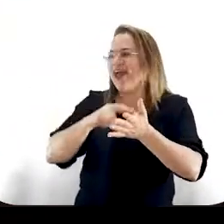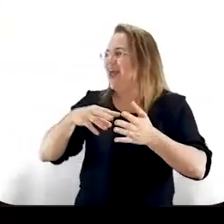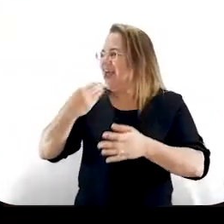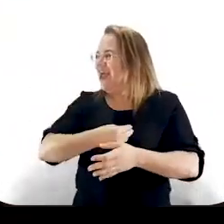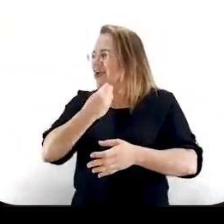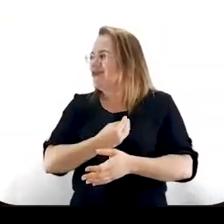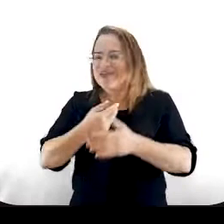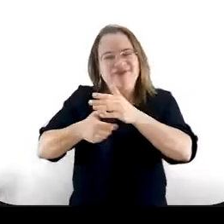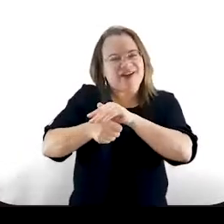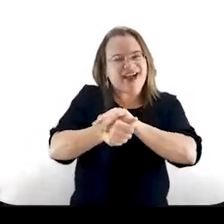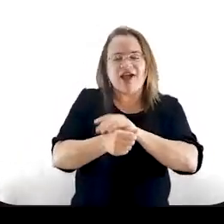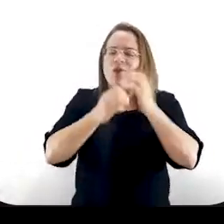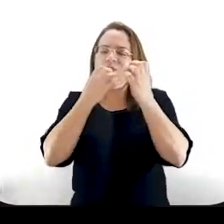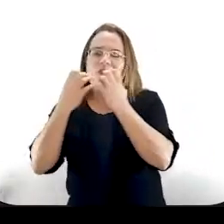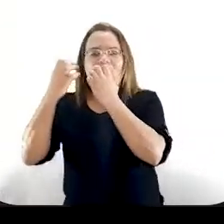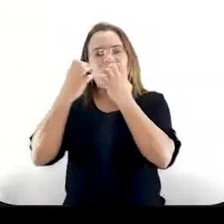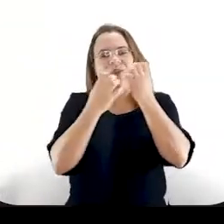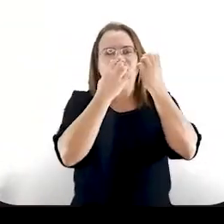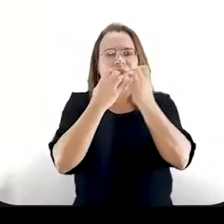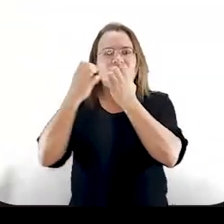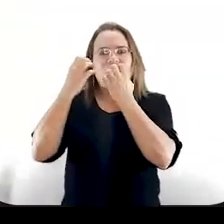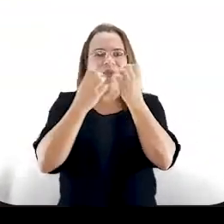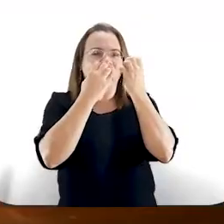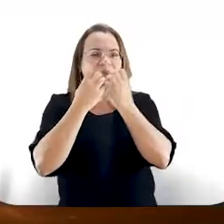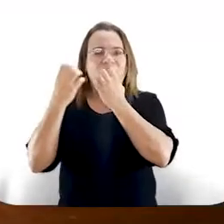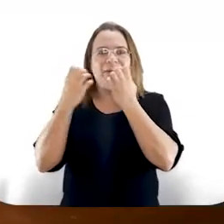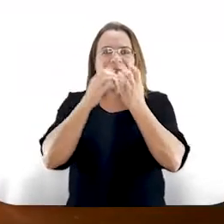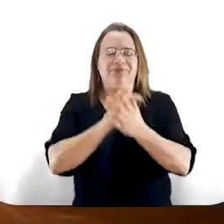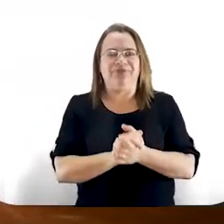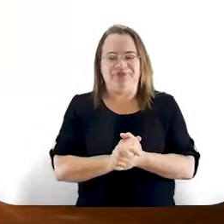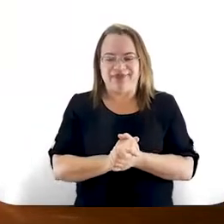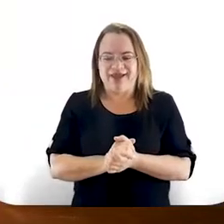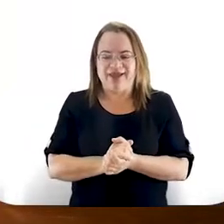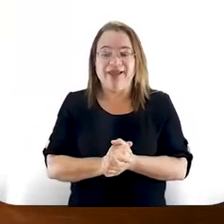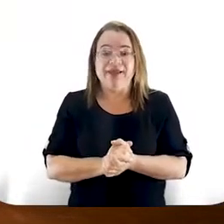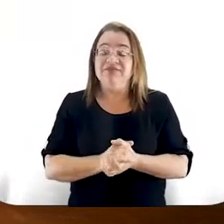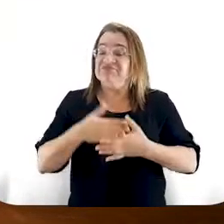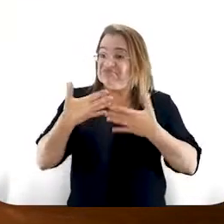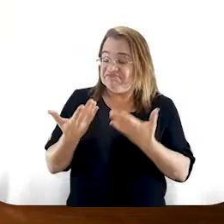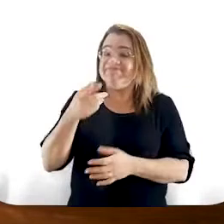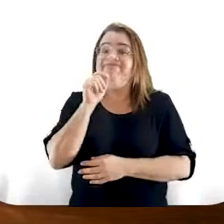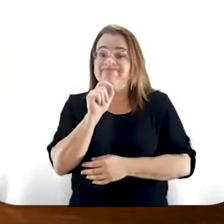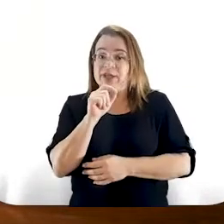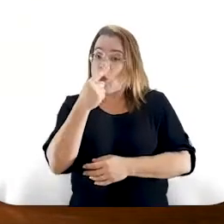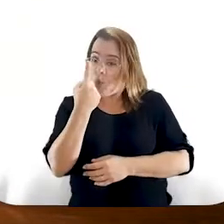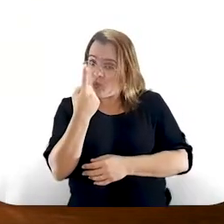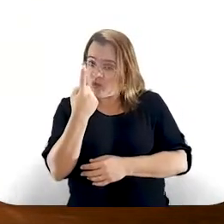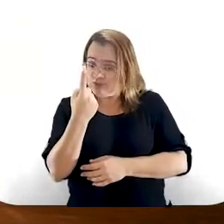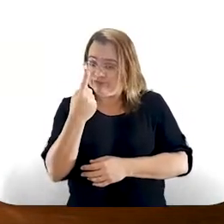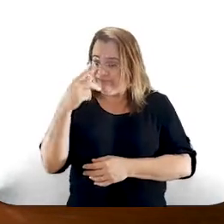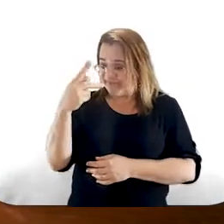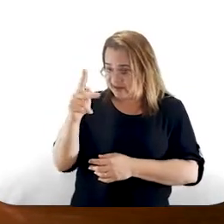cágado tocando a gaita, tocava a gaita, tocava a gaita, tocava a gaita. Eis que um dos bichos,